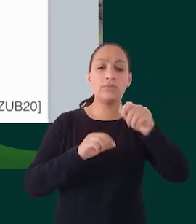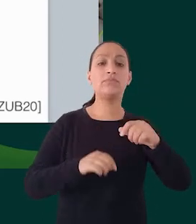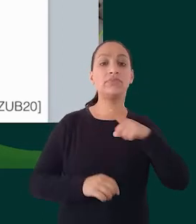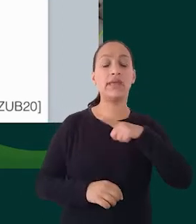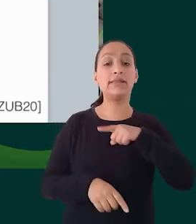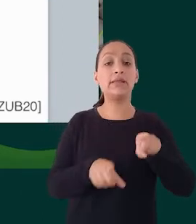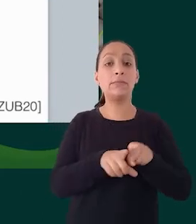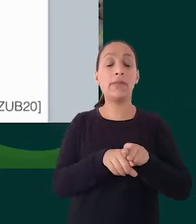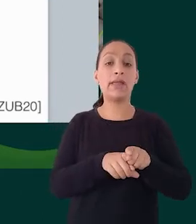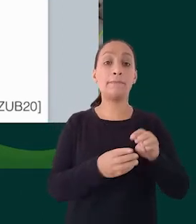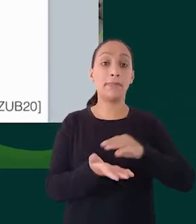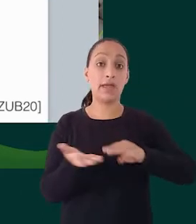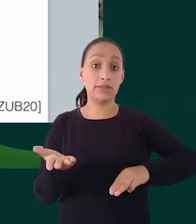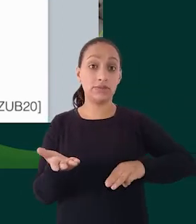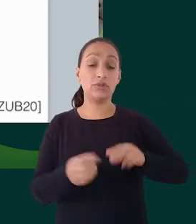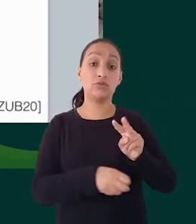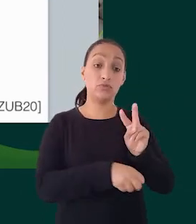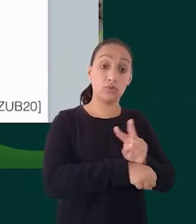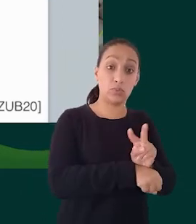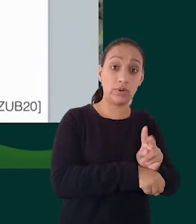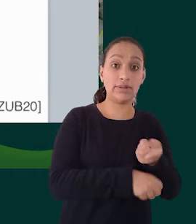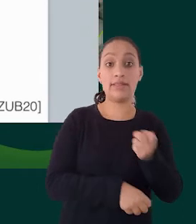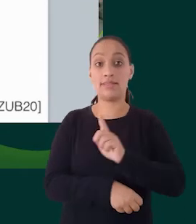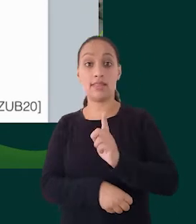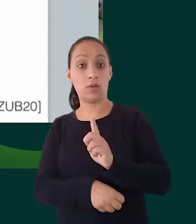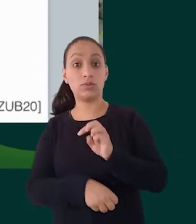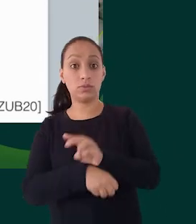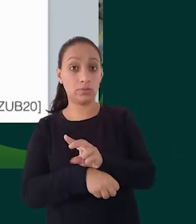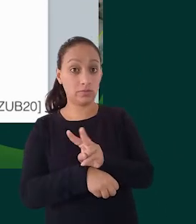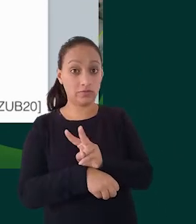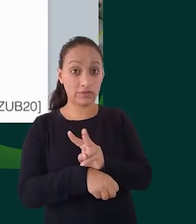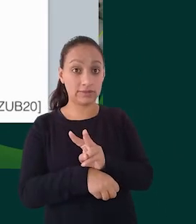e esses não supervisionados, eles não